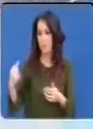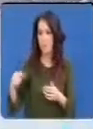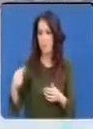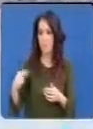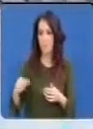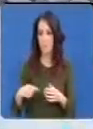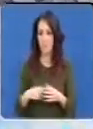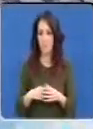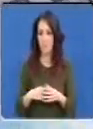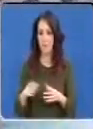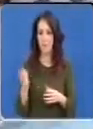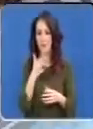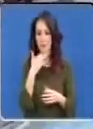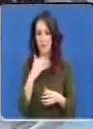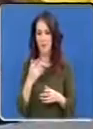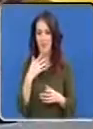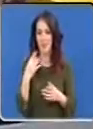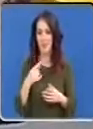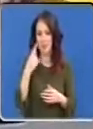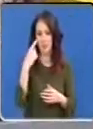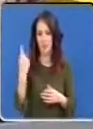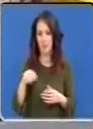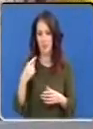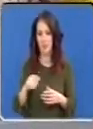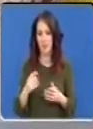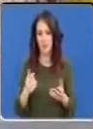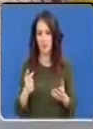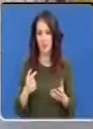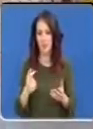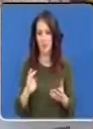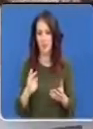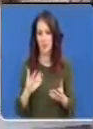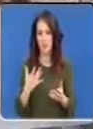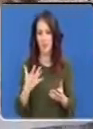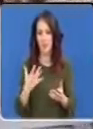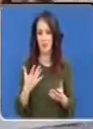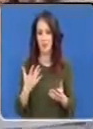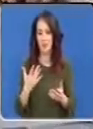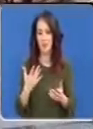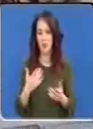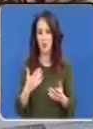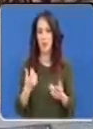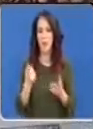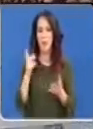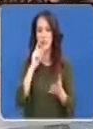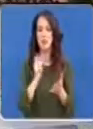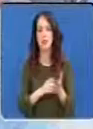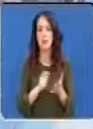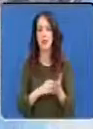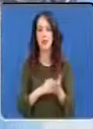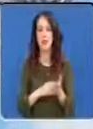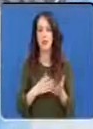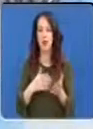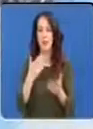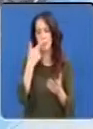Sim. Estás tão engraçado. Sei lá, mas queres que diga todo? Não, os mais perto. Já as pessoas depois podem